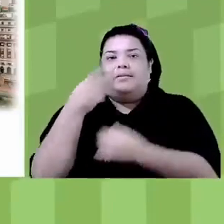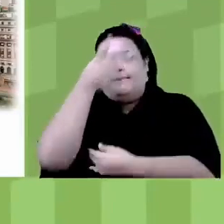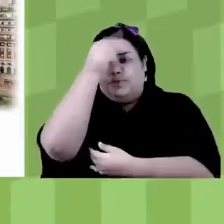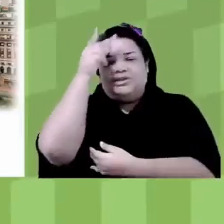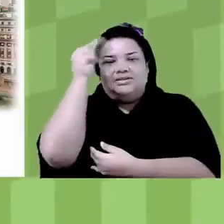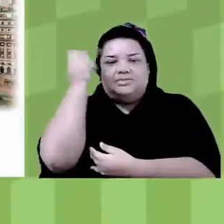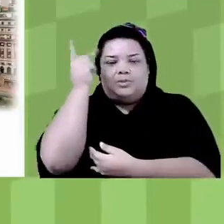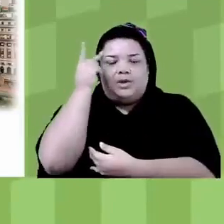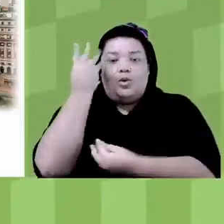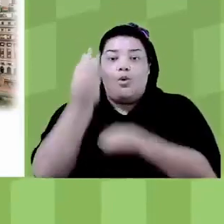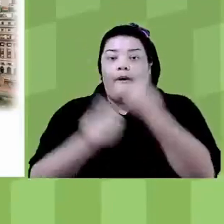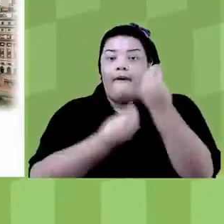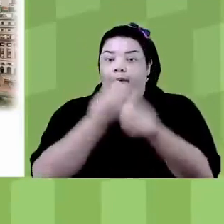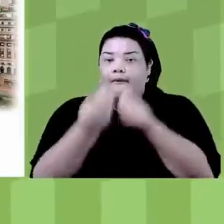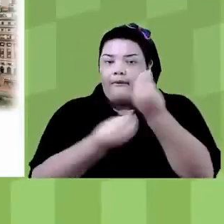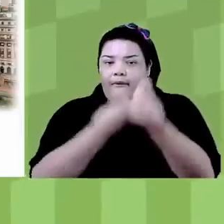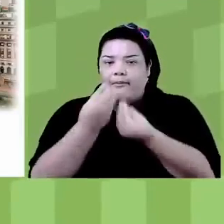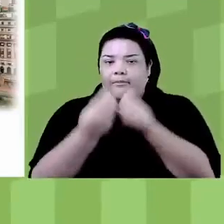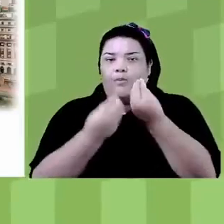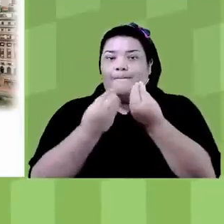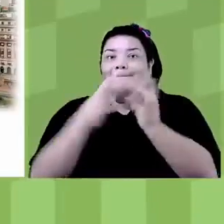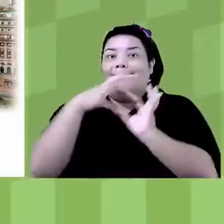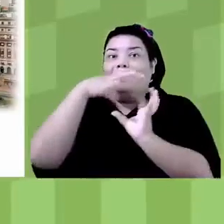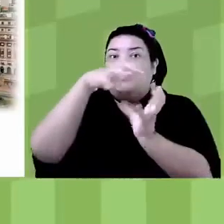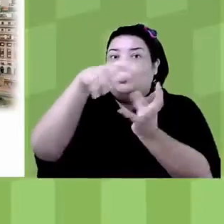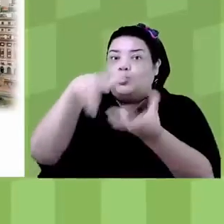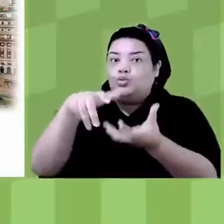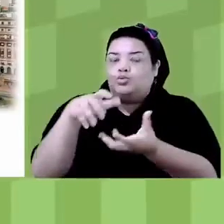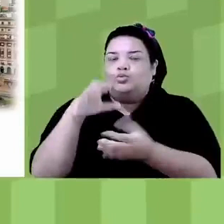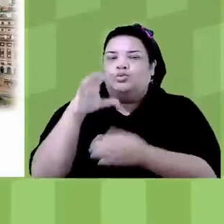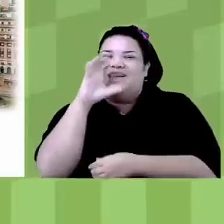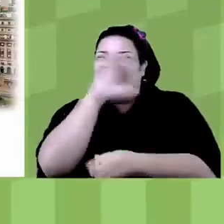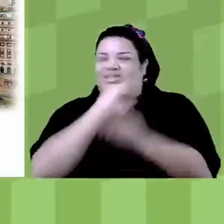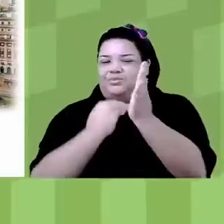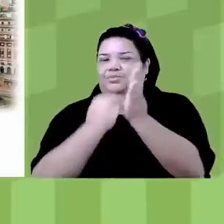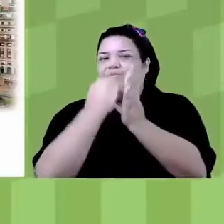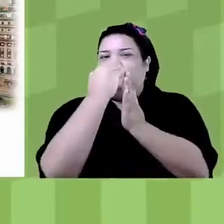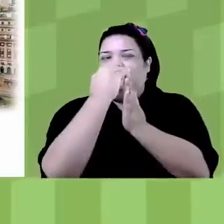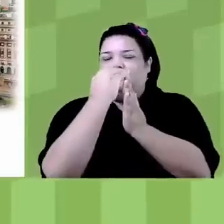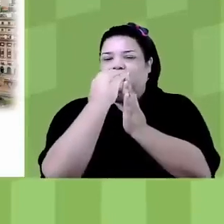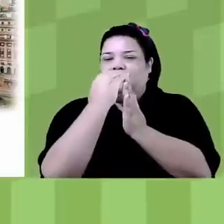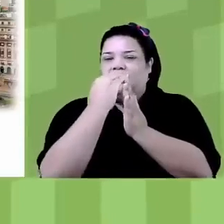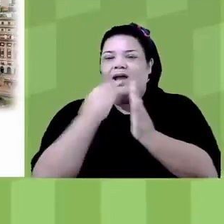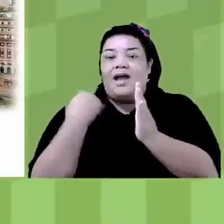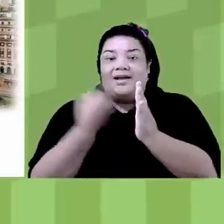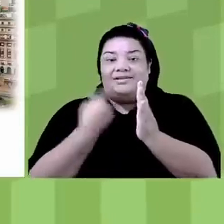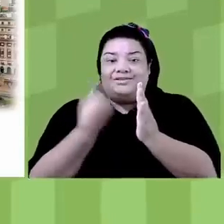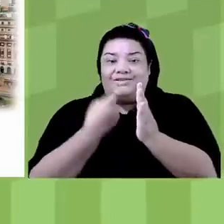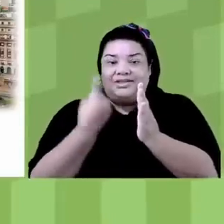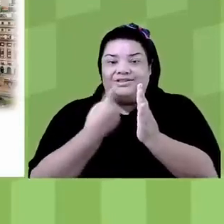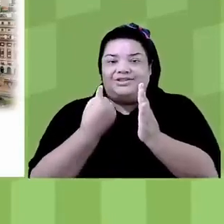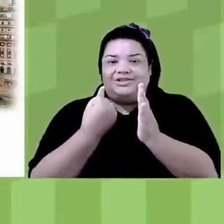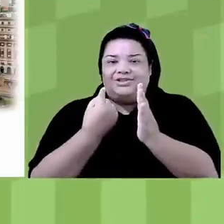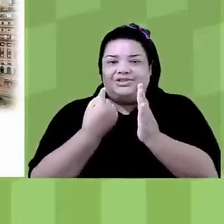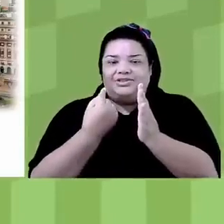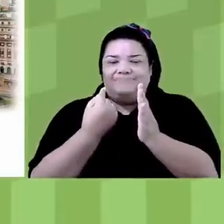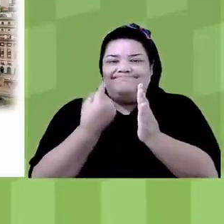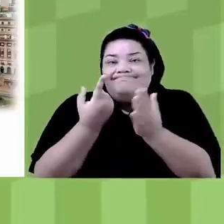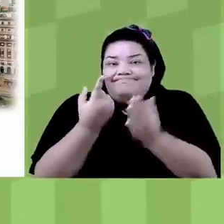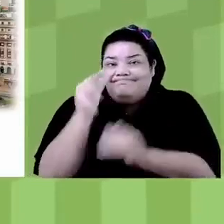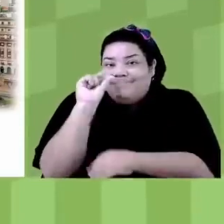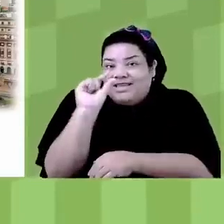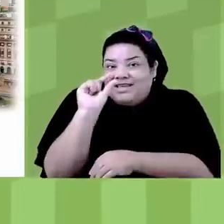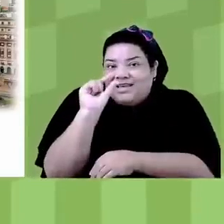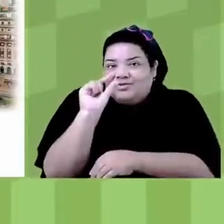aquecimento global é do planeta. Como a gente considera um pontinho específico que a cidade tem uma